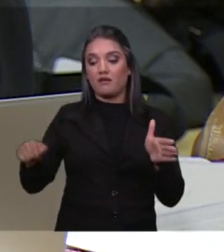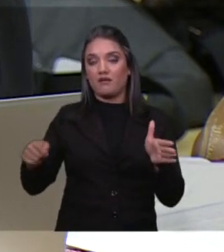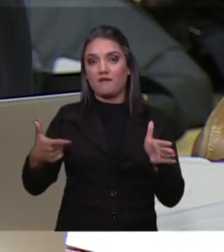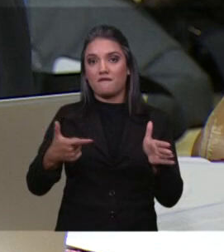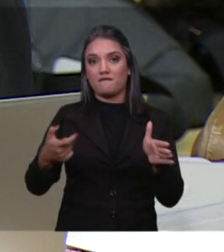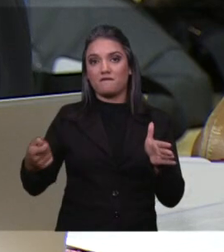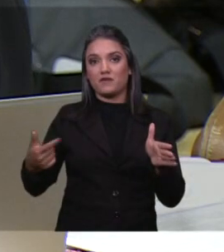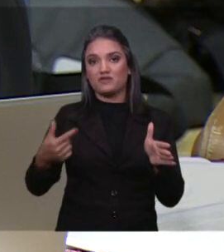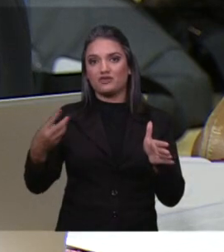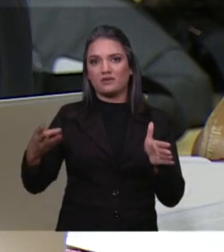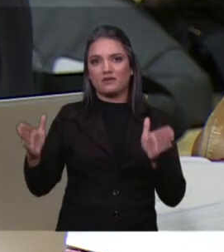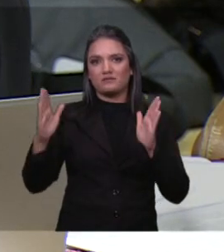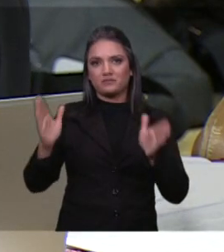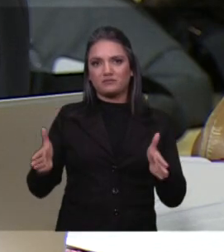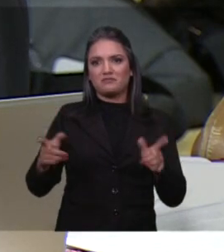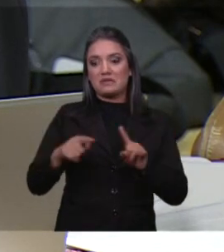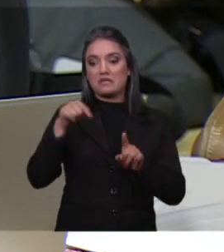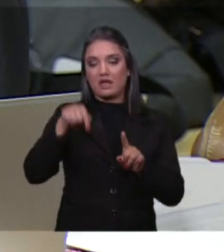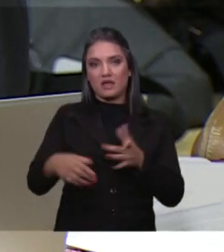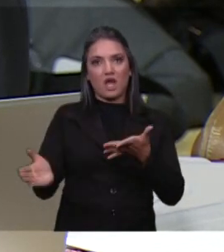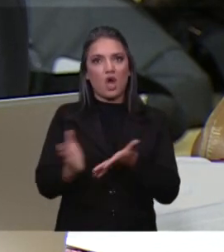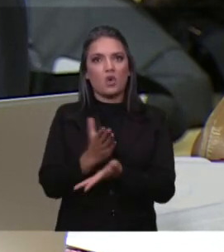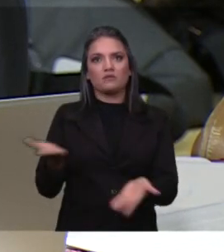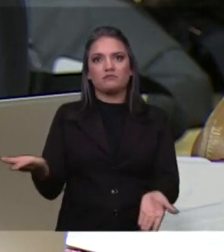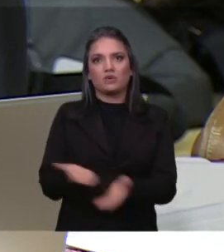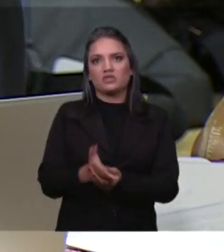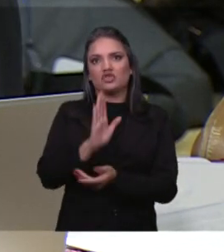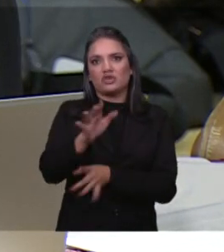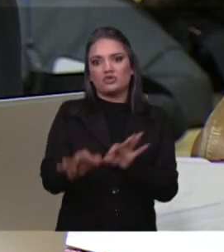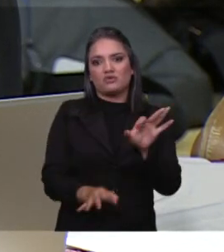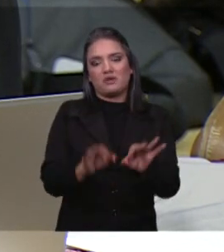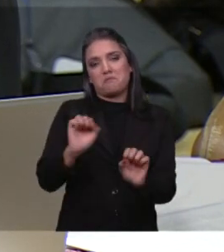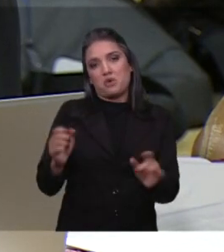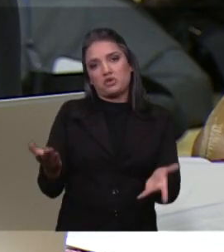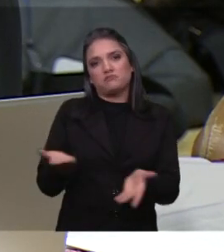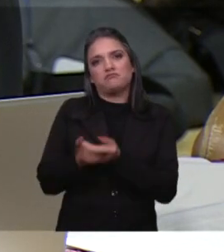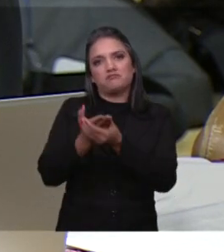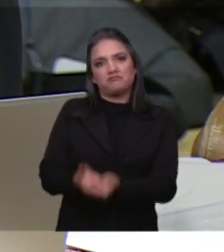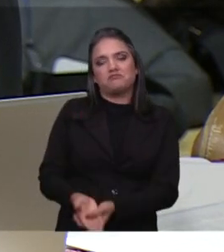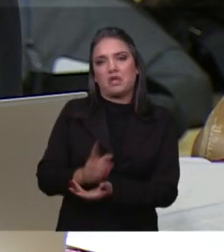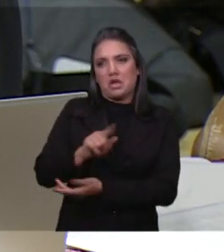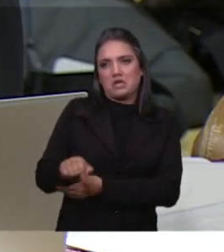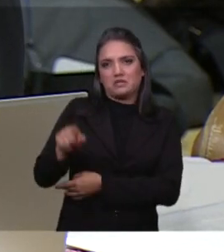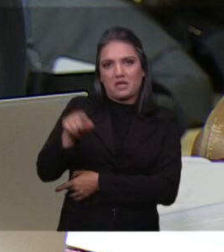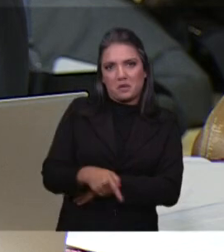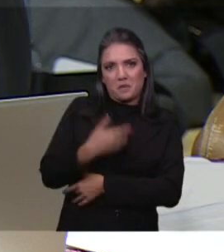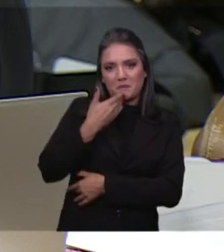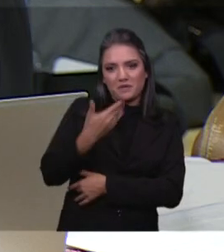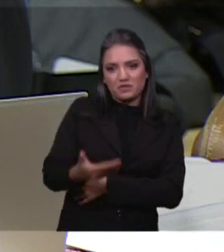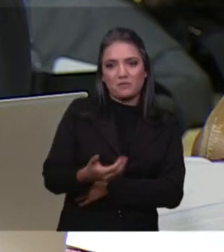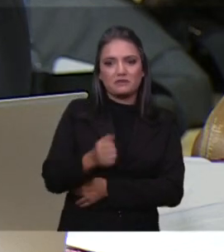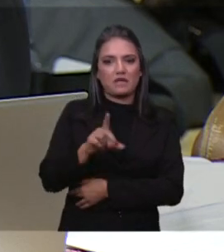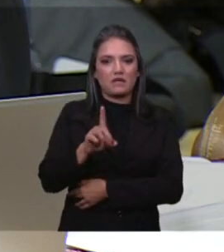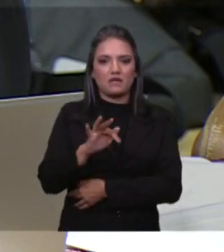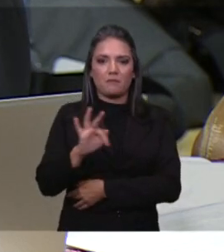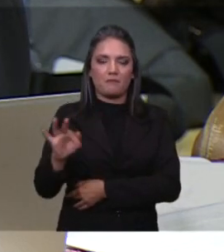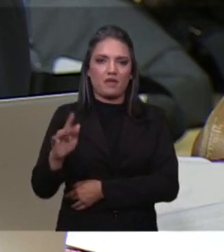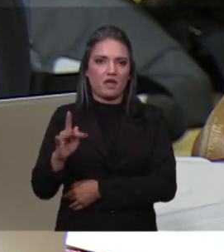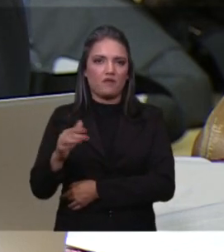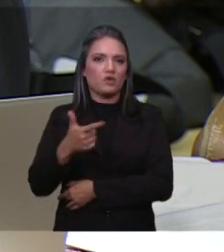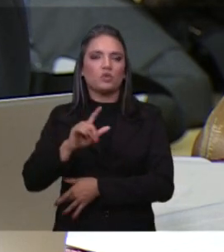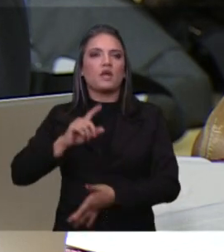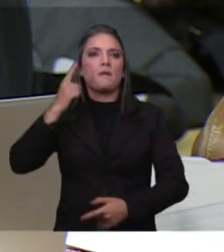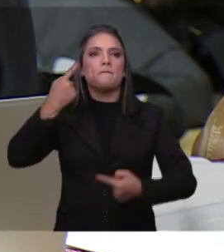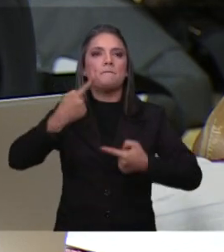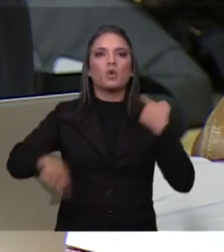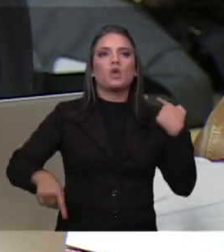foram julgadas. E pode ocorrer uma rescisória. E a DPF, ela não vedou a possibilidade de